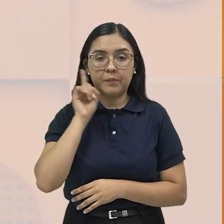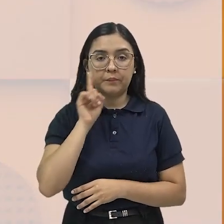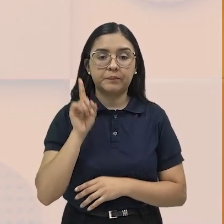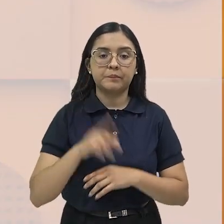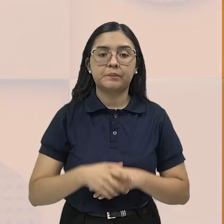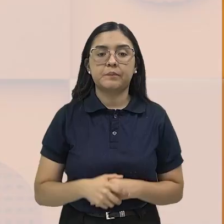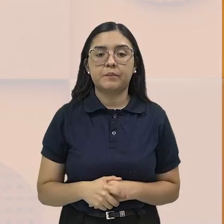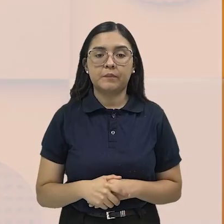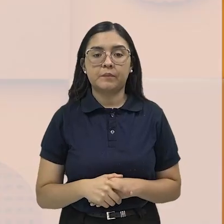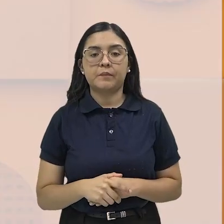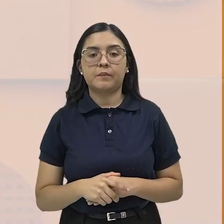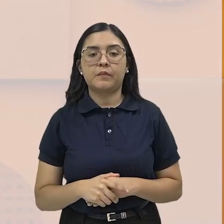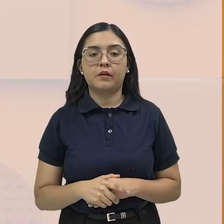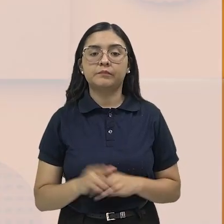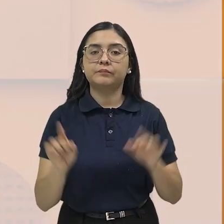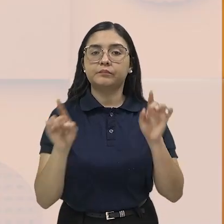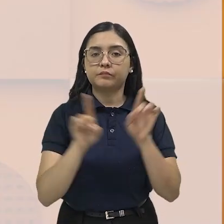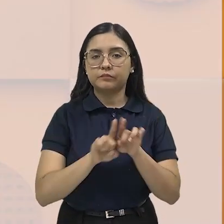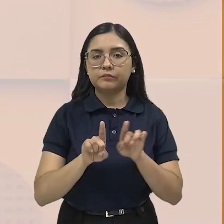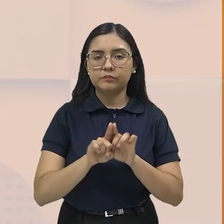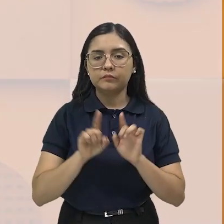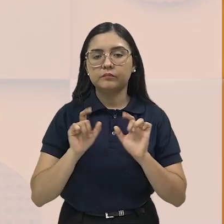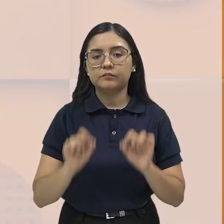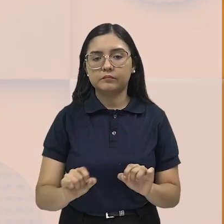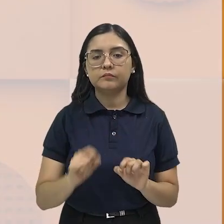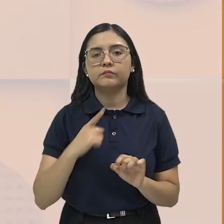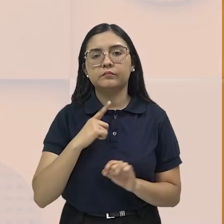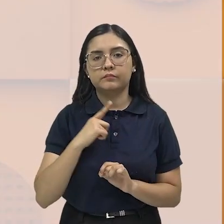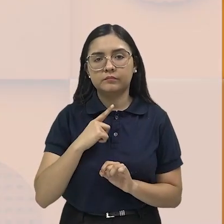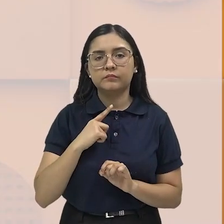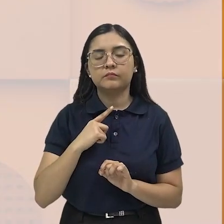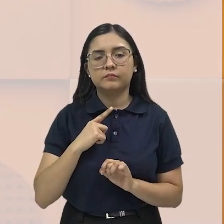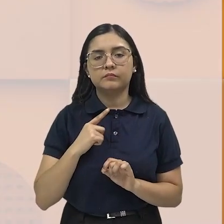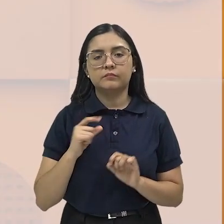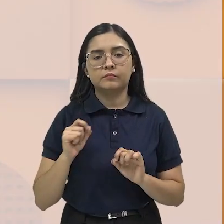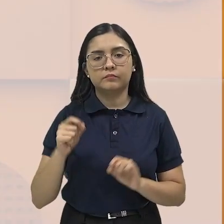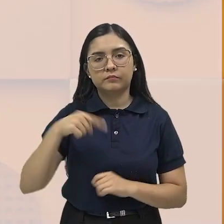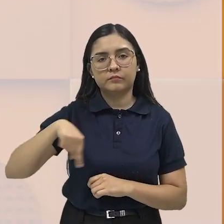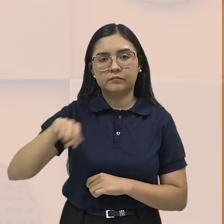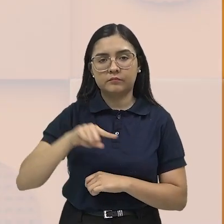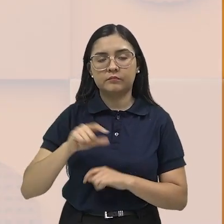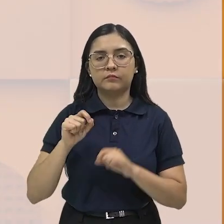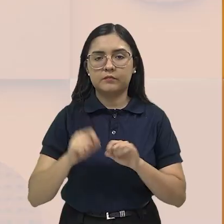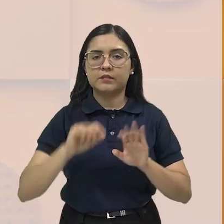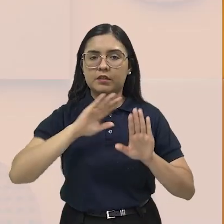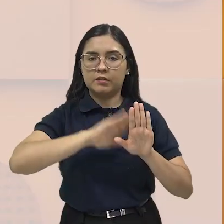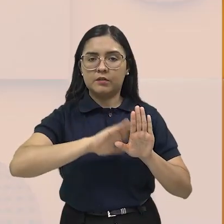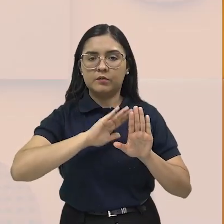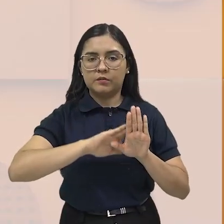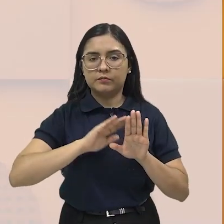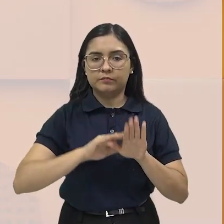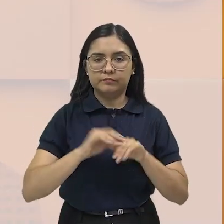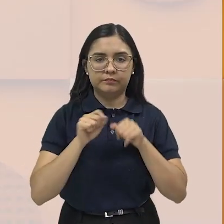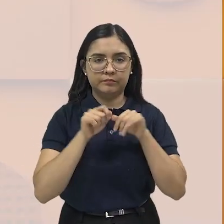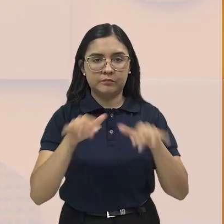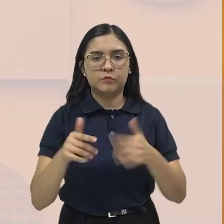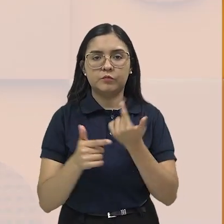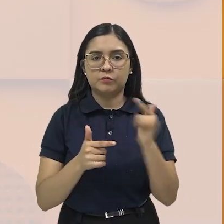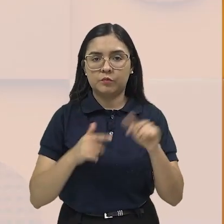ali o Destino Manifesto, eles também estão destinados a espalhar essa ideologia para os demais